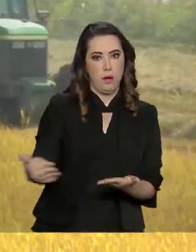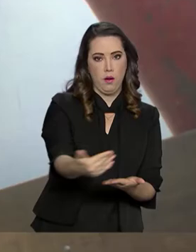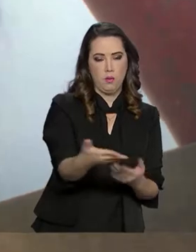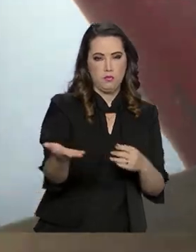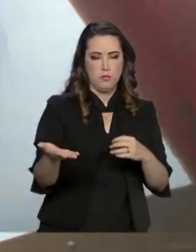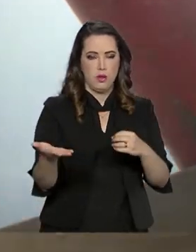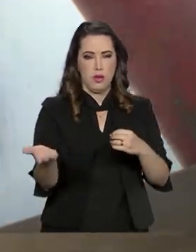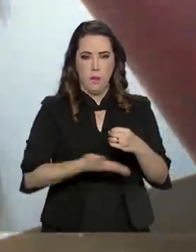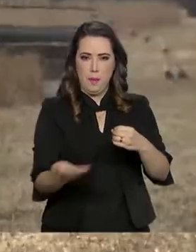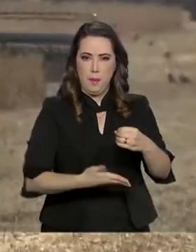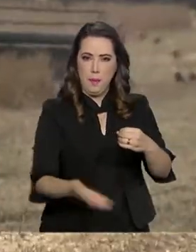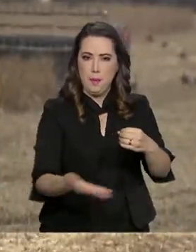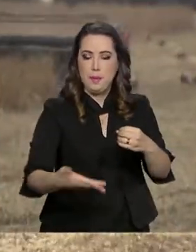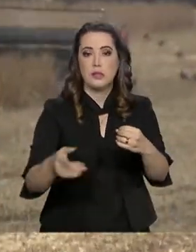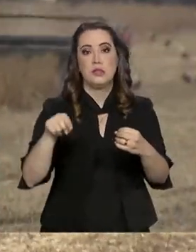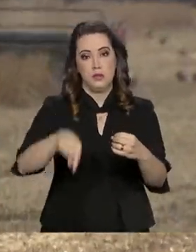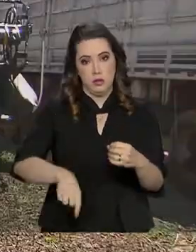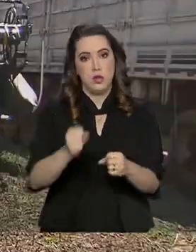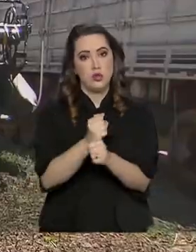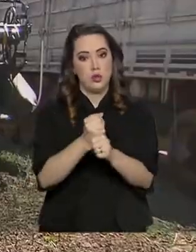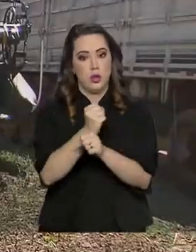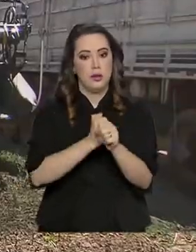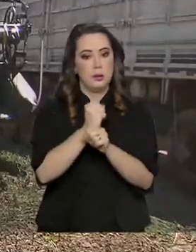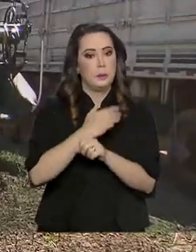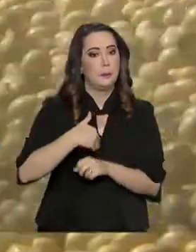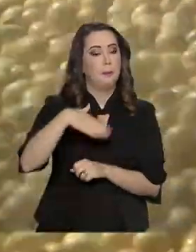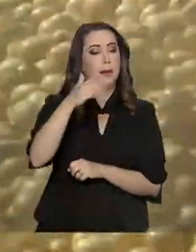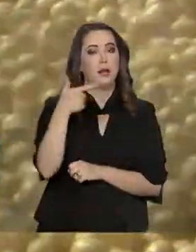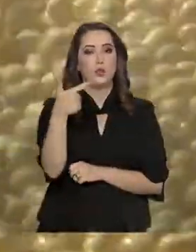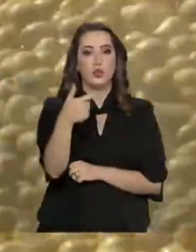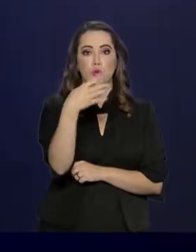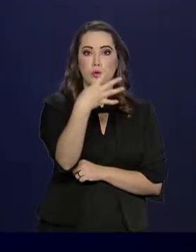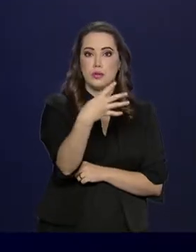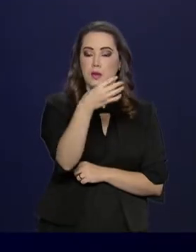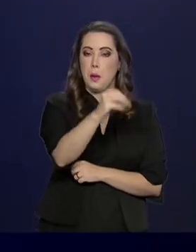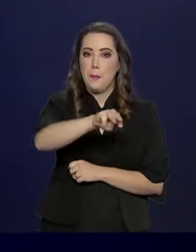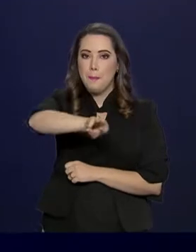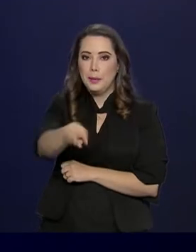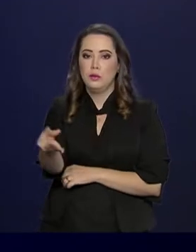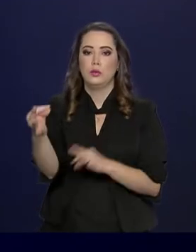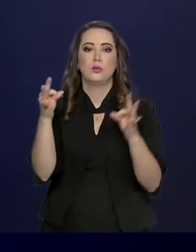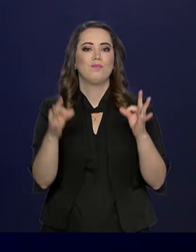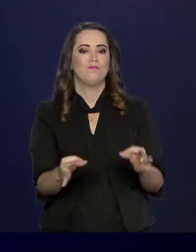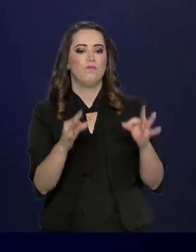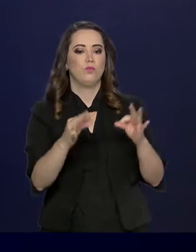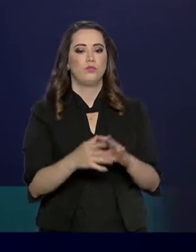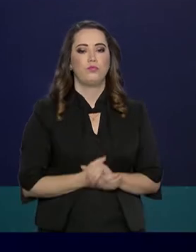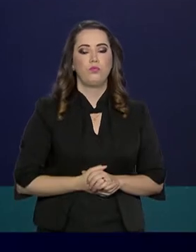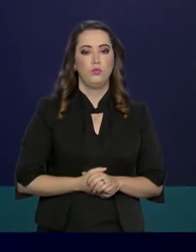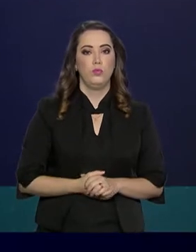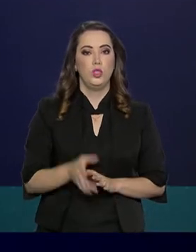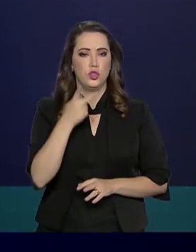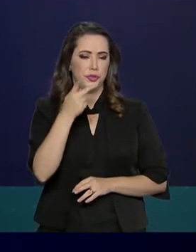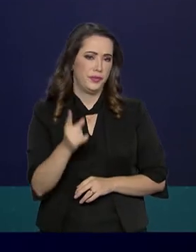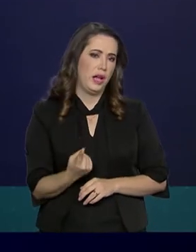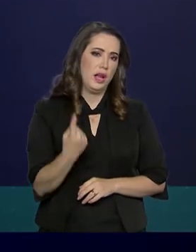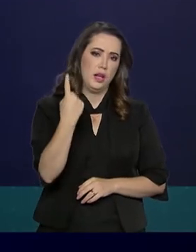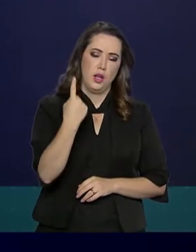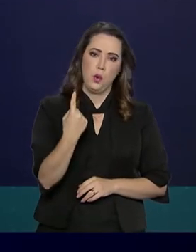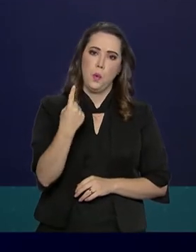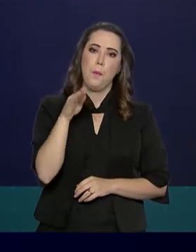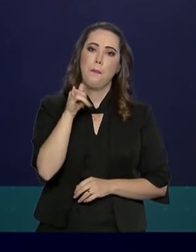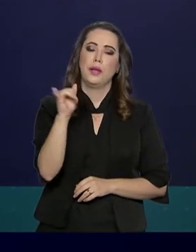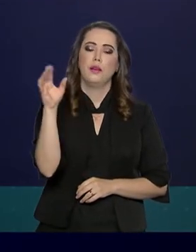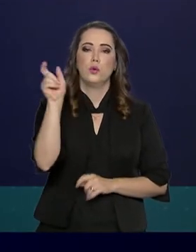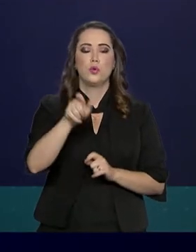atual ultrapasse 240 milhões de toneladas. Quando a gente fala que alimenta um bilhão de pessoas por dia, tem